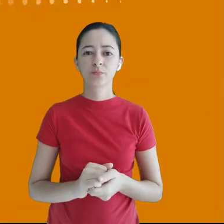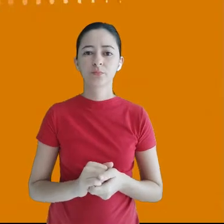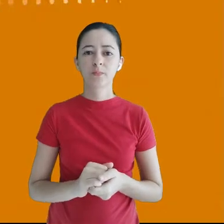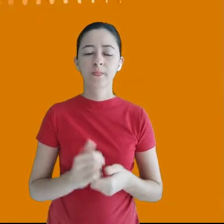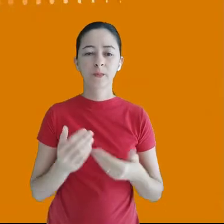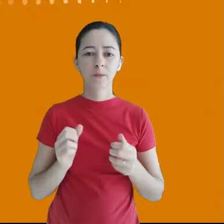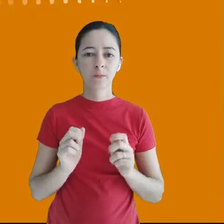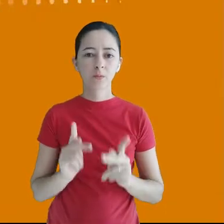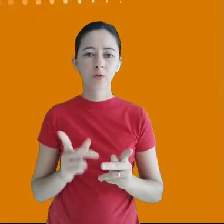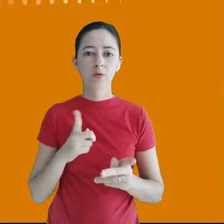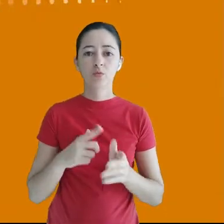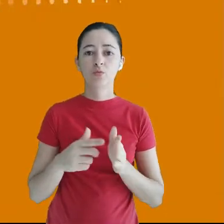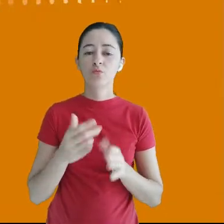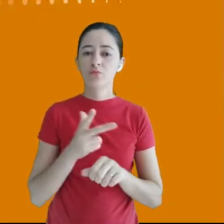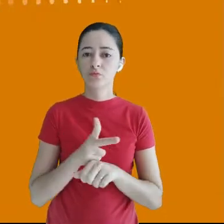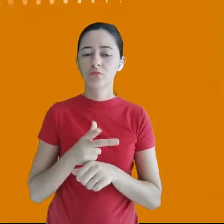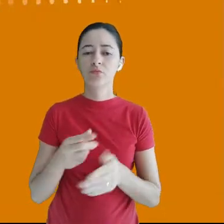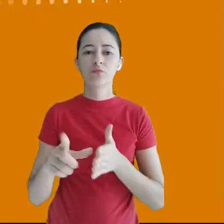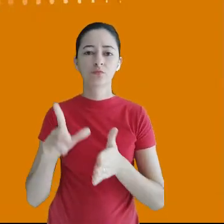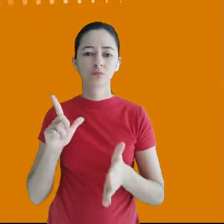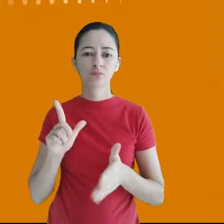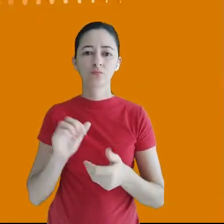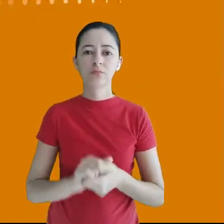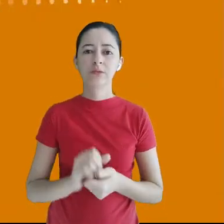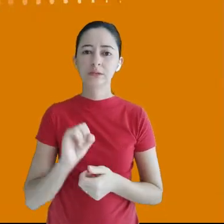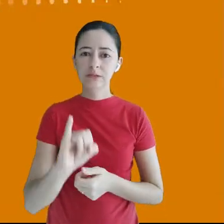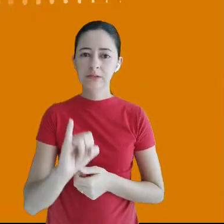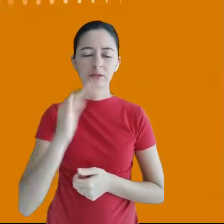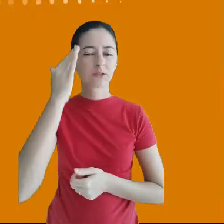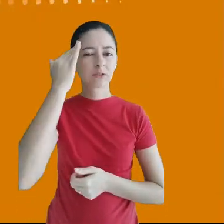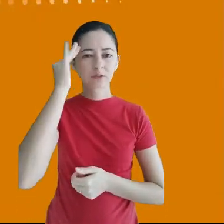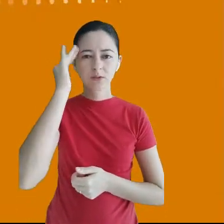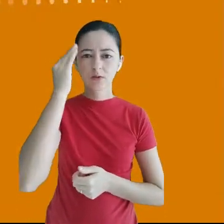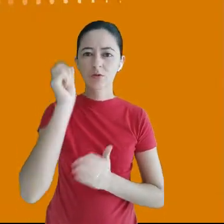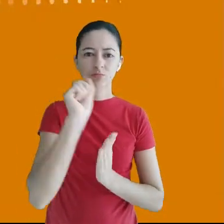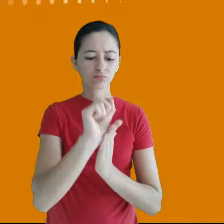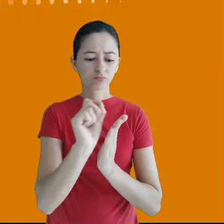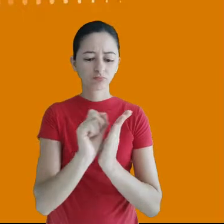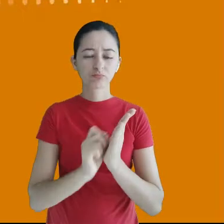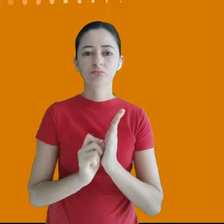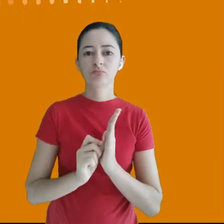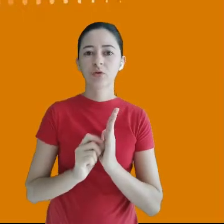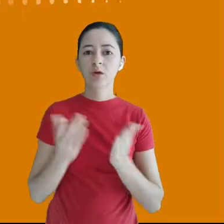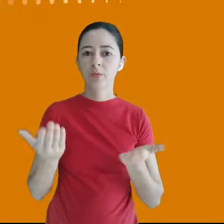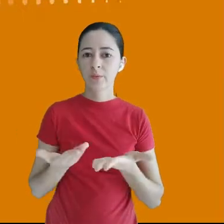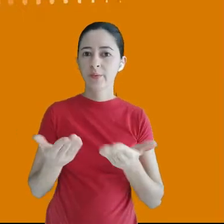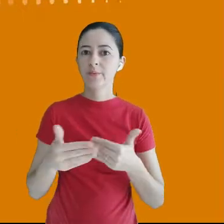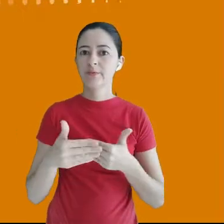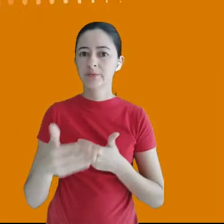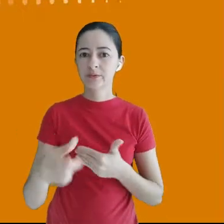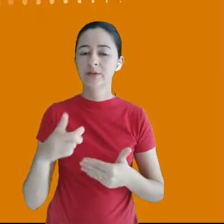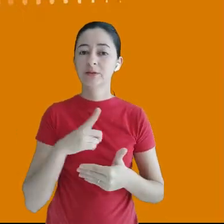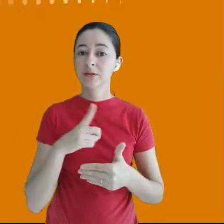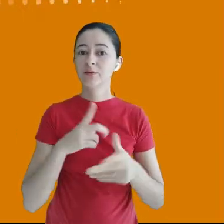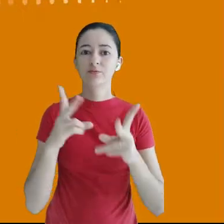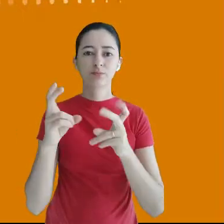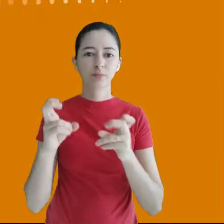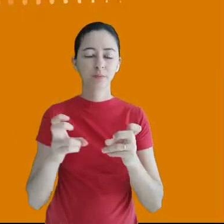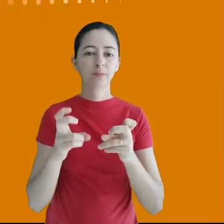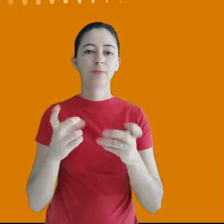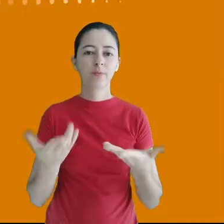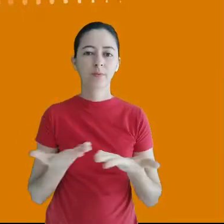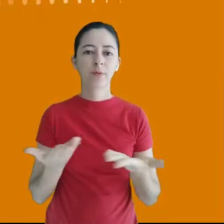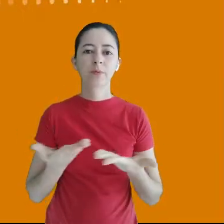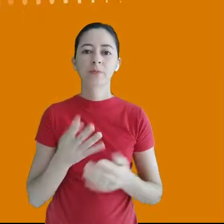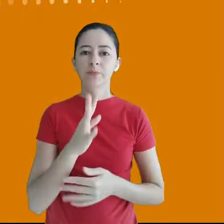Da aula 2, o vídeo anterior. Se você entendeu tudo, se você anotou todos os conceitos top, agora vamos continuar, que temos muito assunto